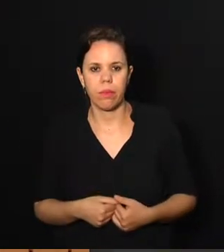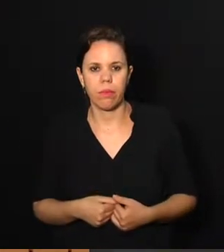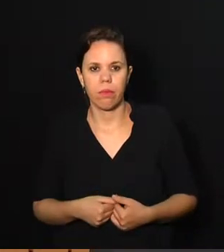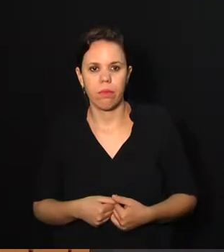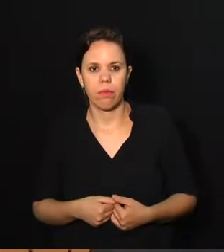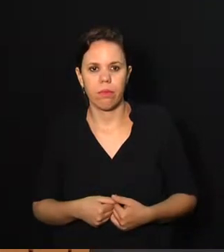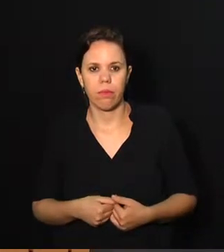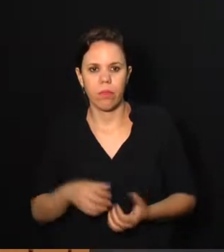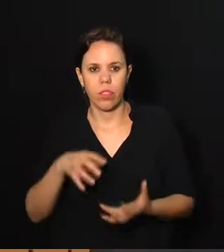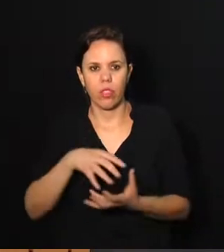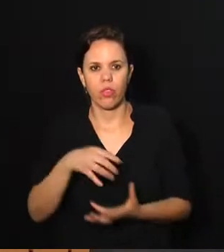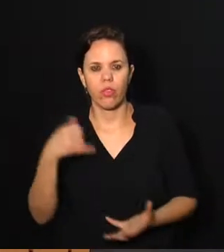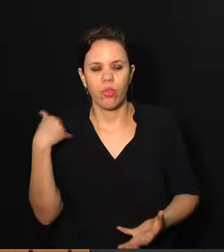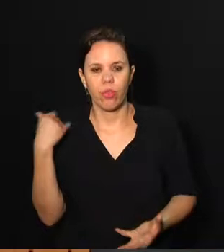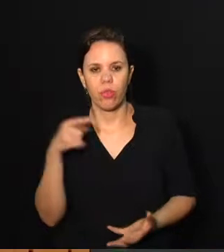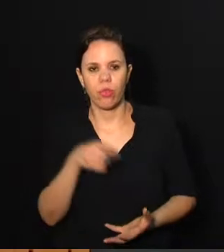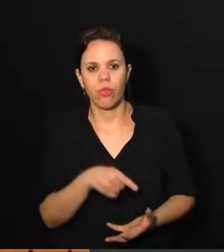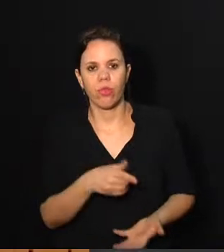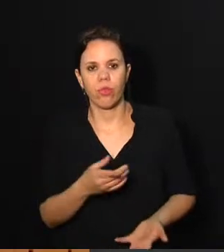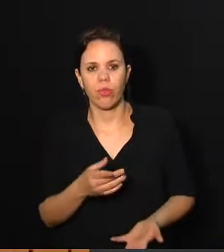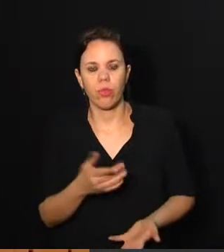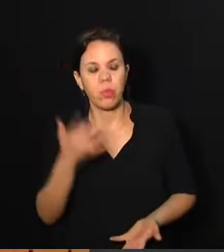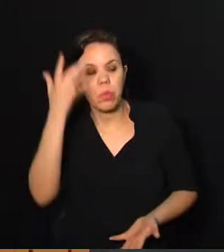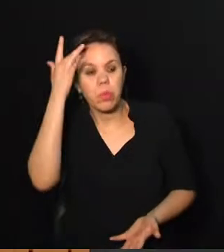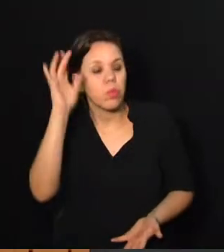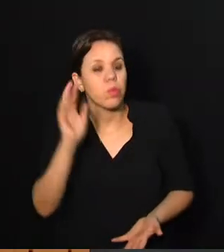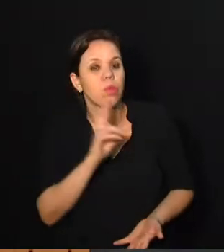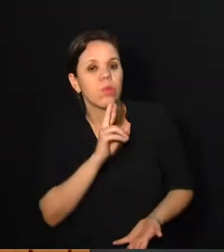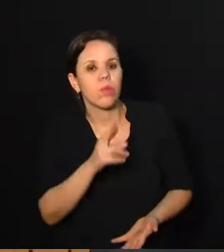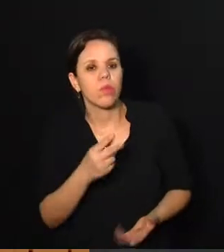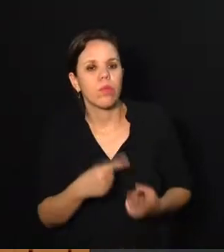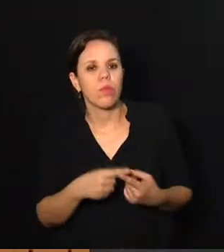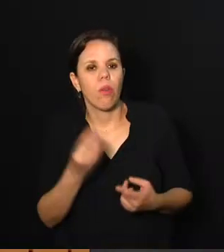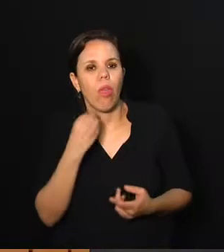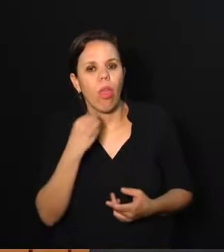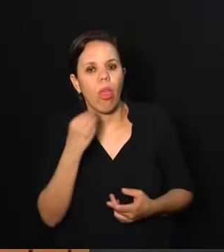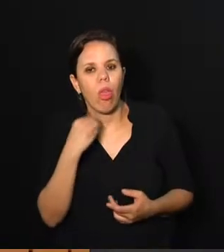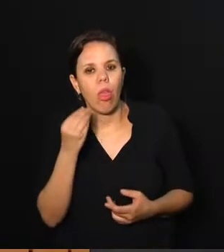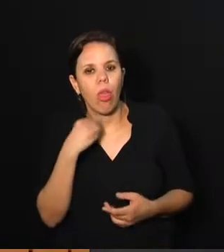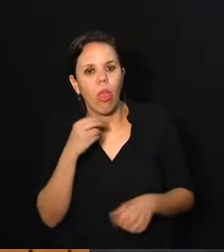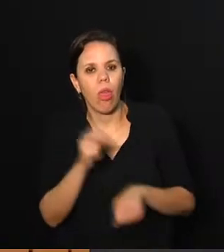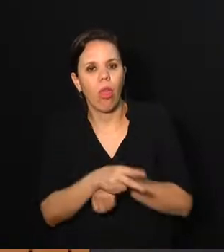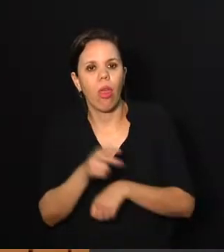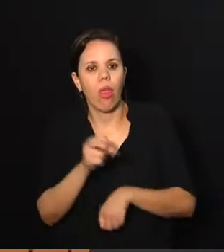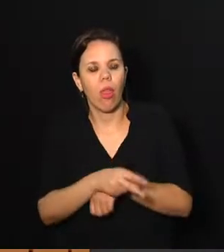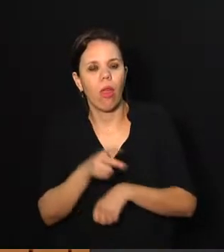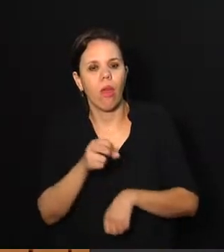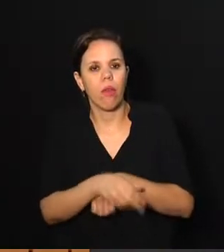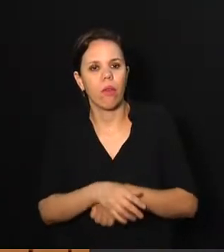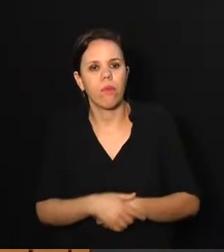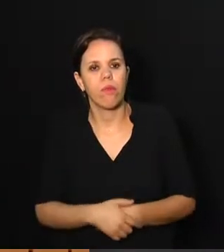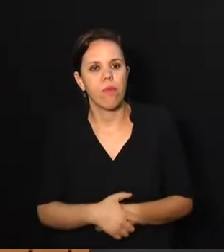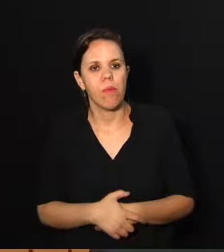O idoso morria de fome. E não se sabia a resposta. Ele ficava fraco, ficava com infecção. Meu pai